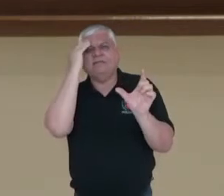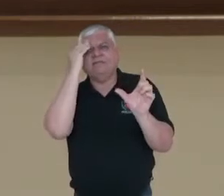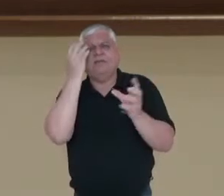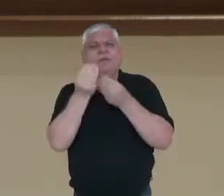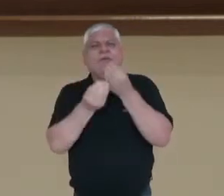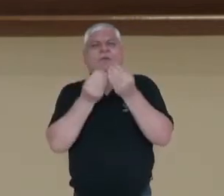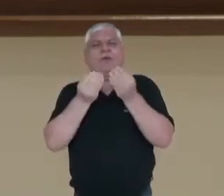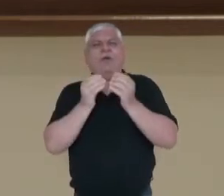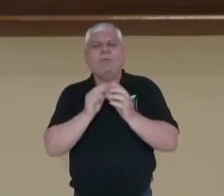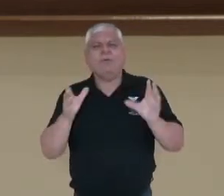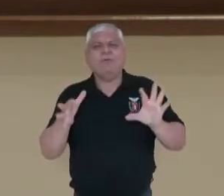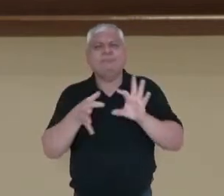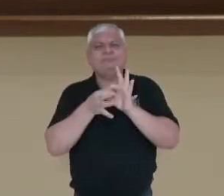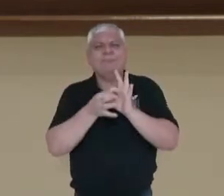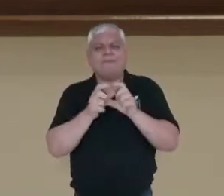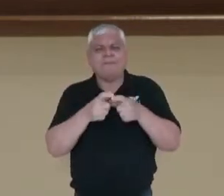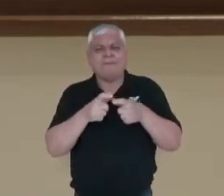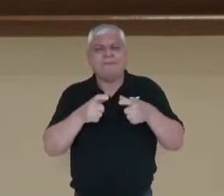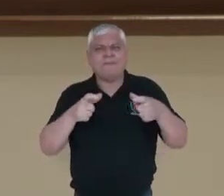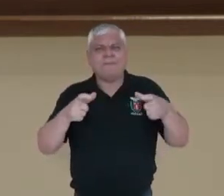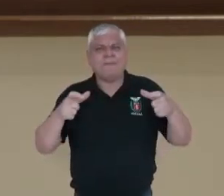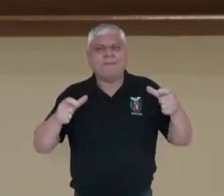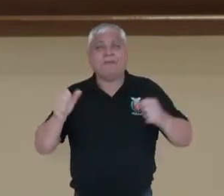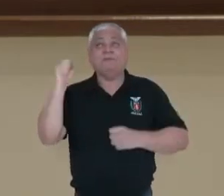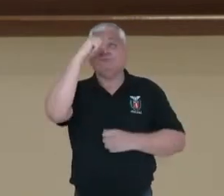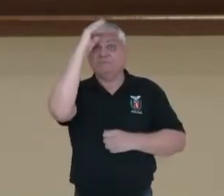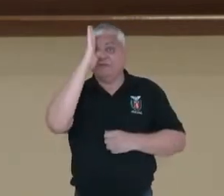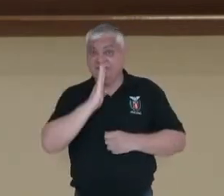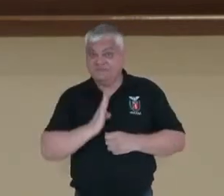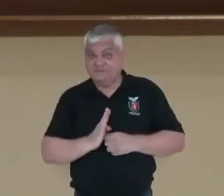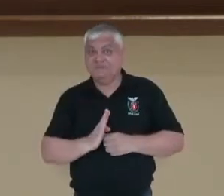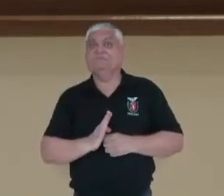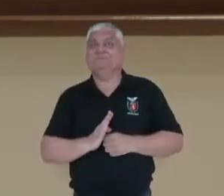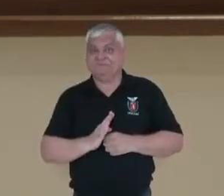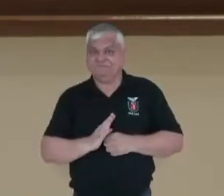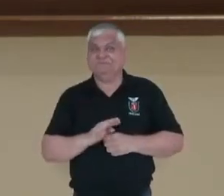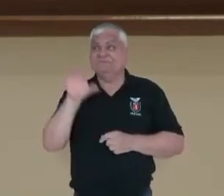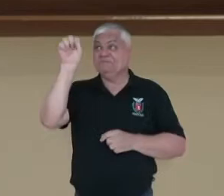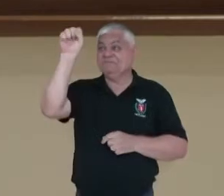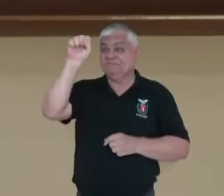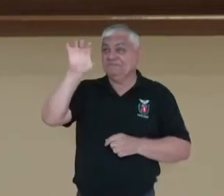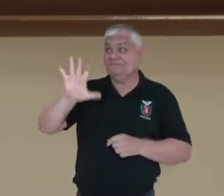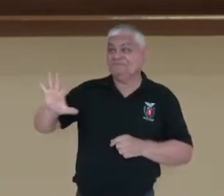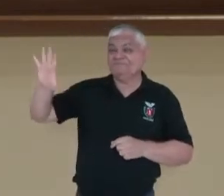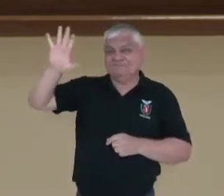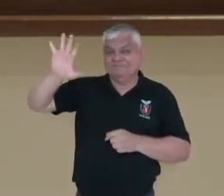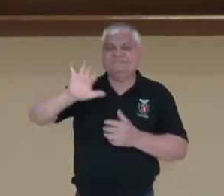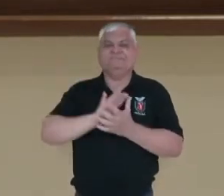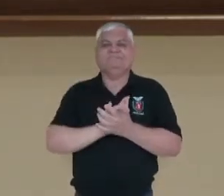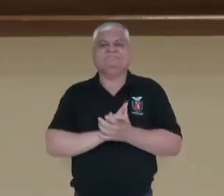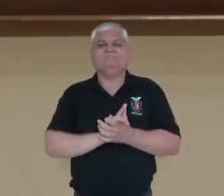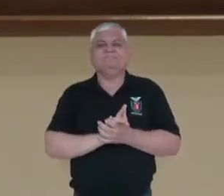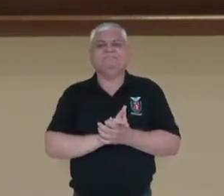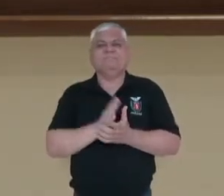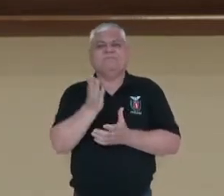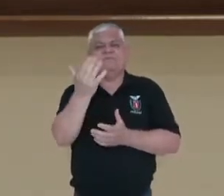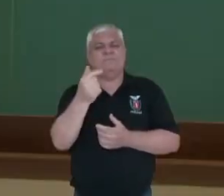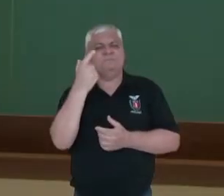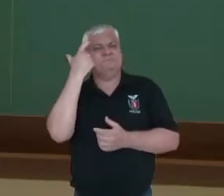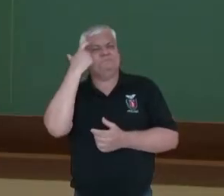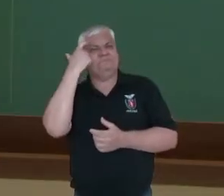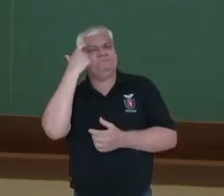processo relacionado à urbanização brasileira e urbanização da região Sudeste também. Nesse sentido, vamos pensar juntos